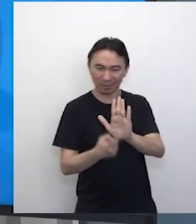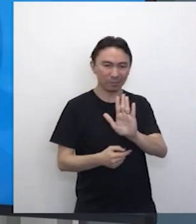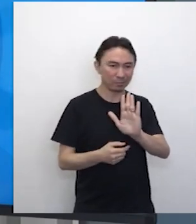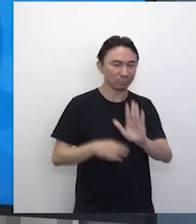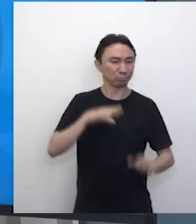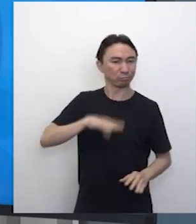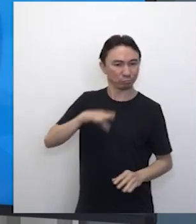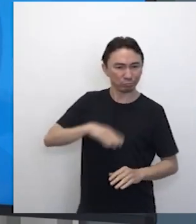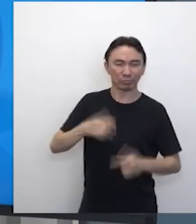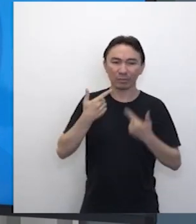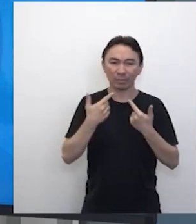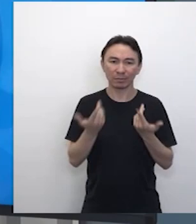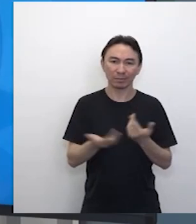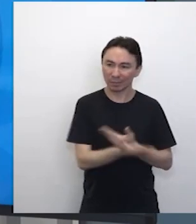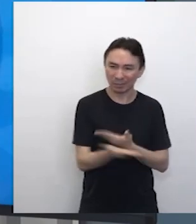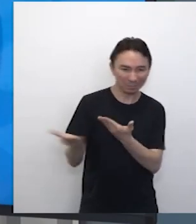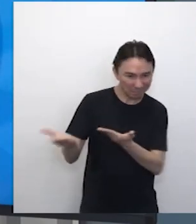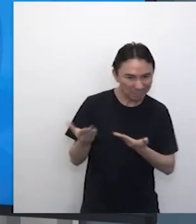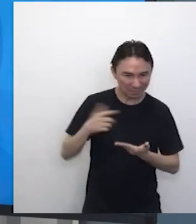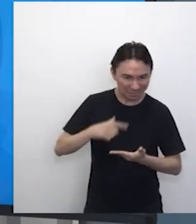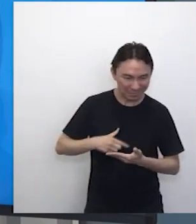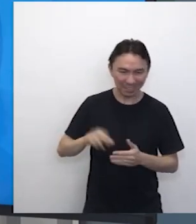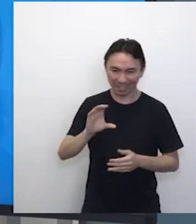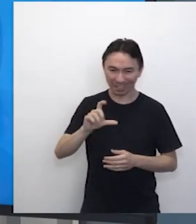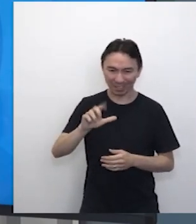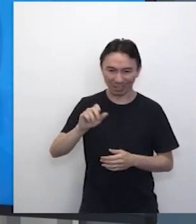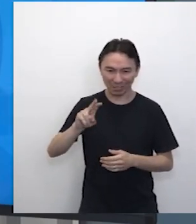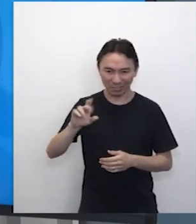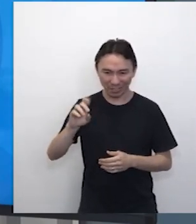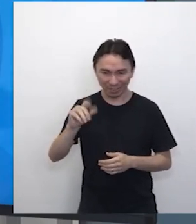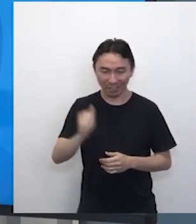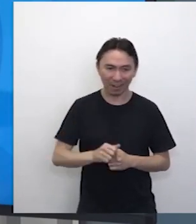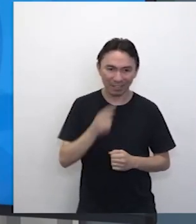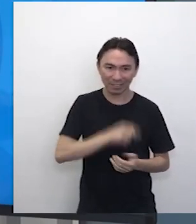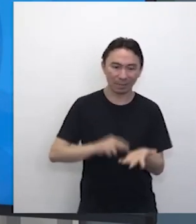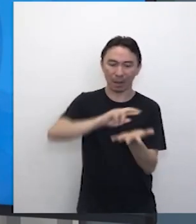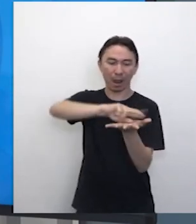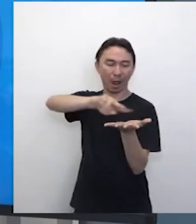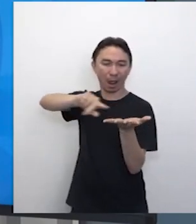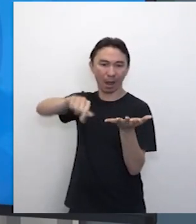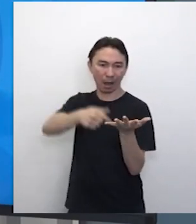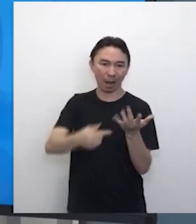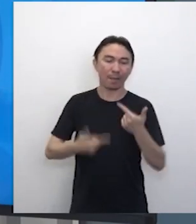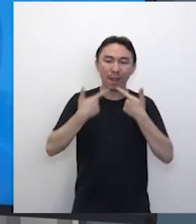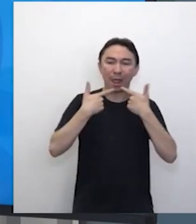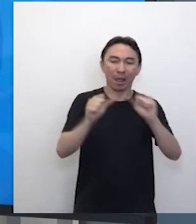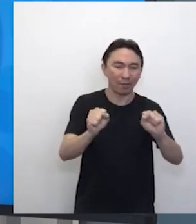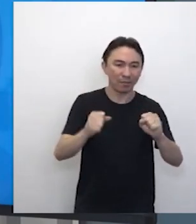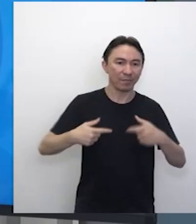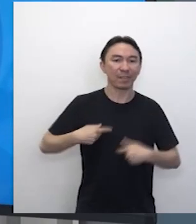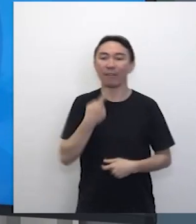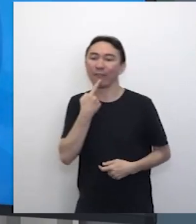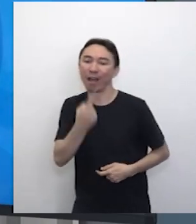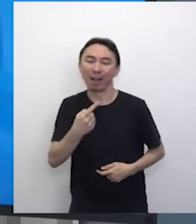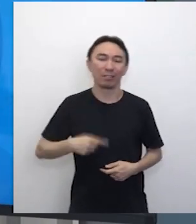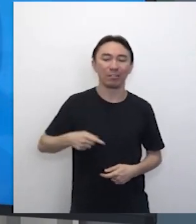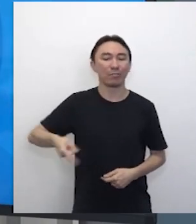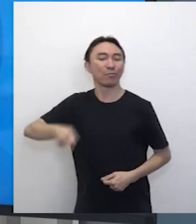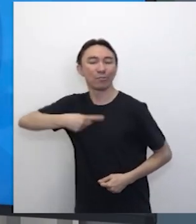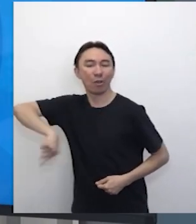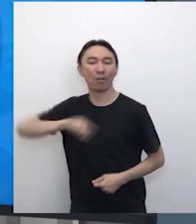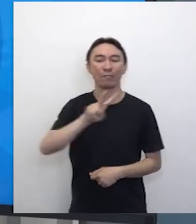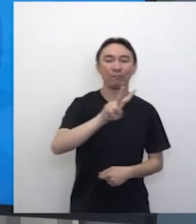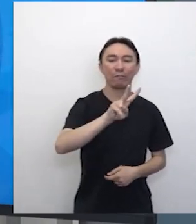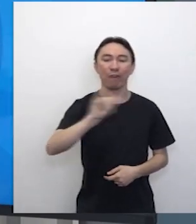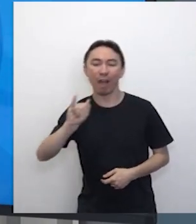da maravilhosa professora Cláudia, que falará com vocês sobre o assunto variações linguísticas, eu não posso estar falando nós vai, eita, tá ligado, mano, é isso,